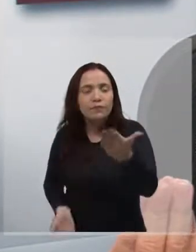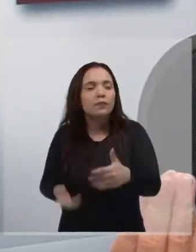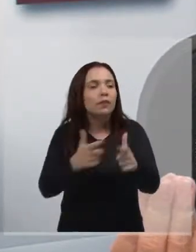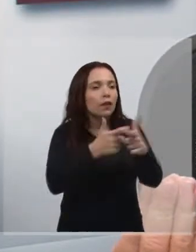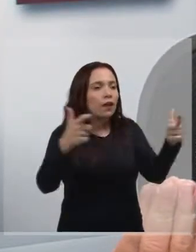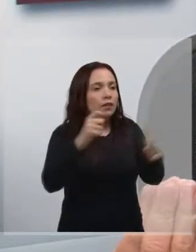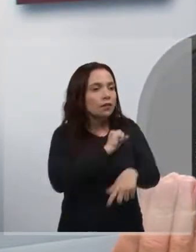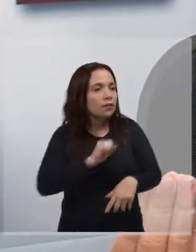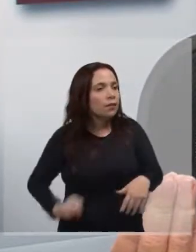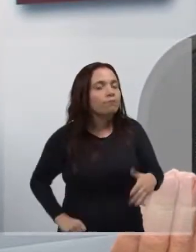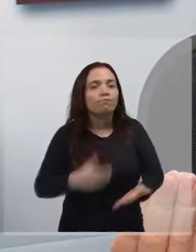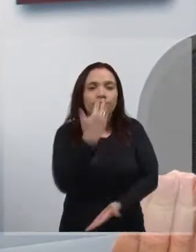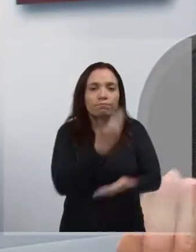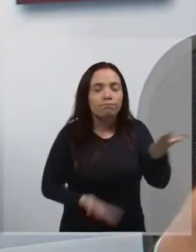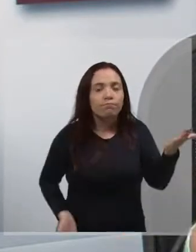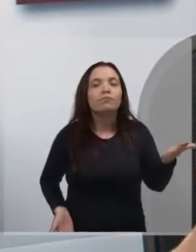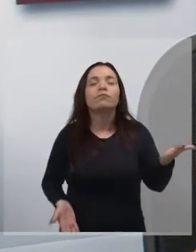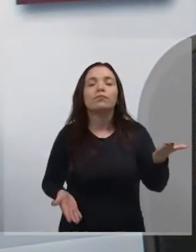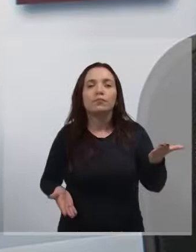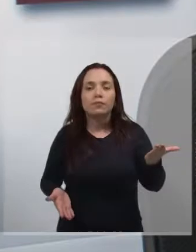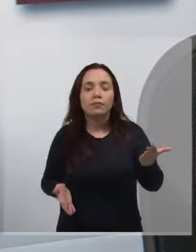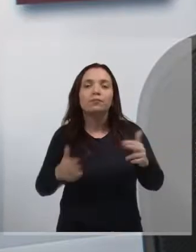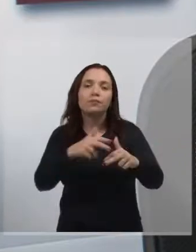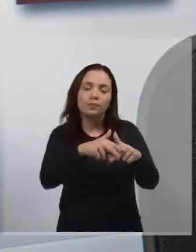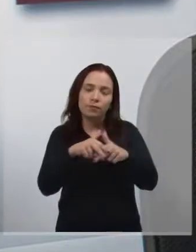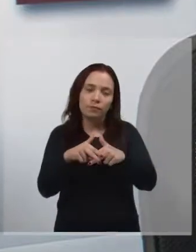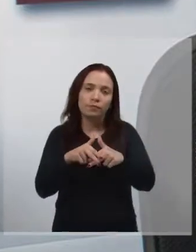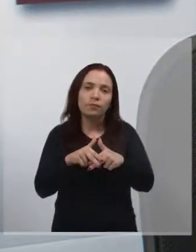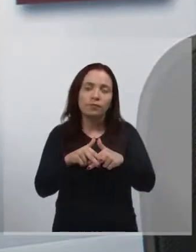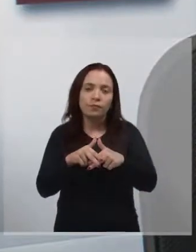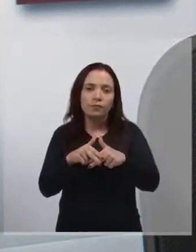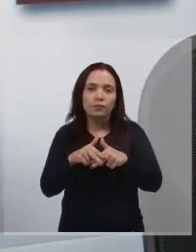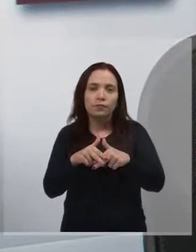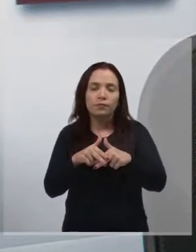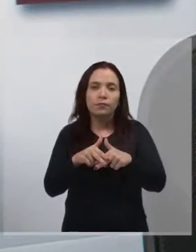ou vice-versa. Aí você acaba, de alguma maneira,